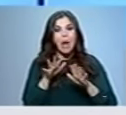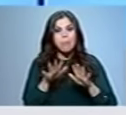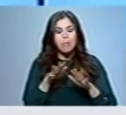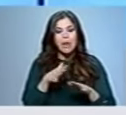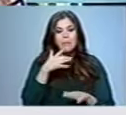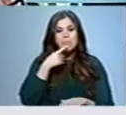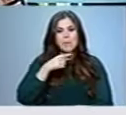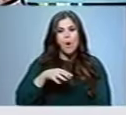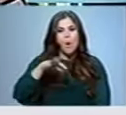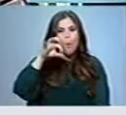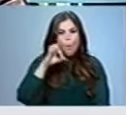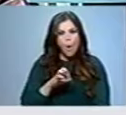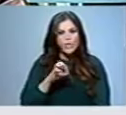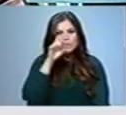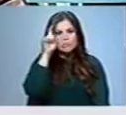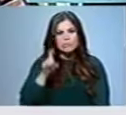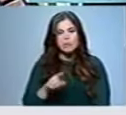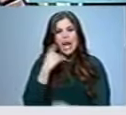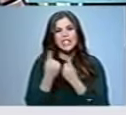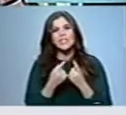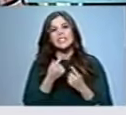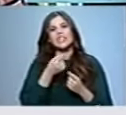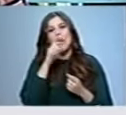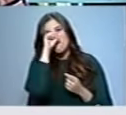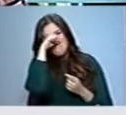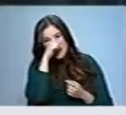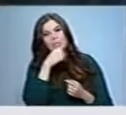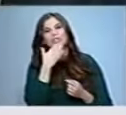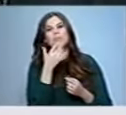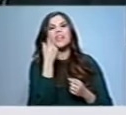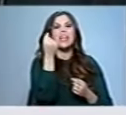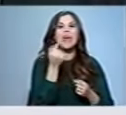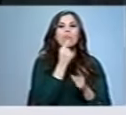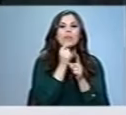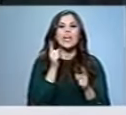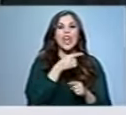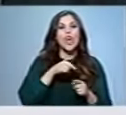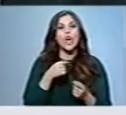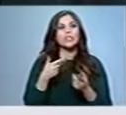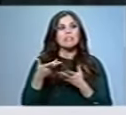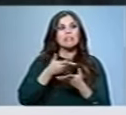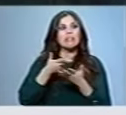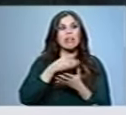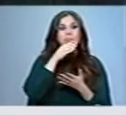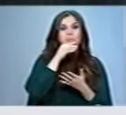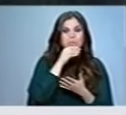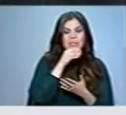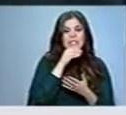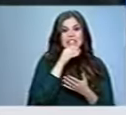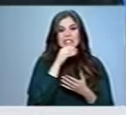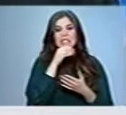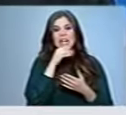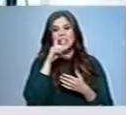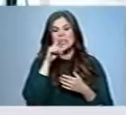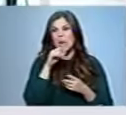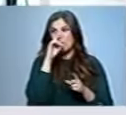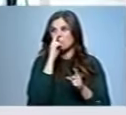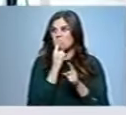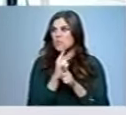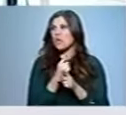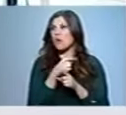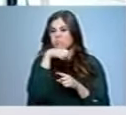primeiro dia, às vezes estavam bêbados a pedir dinheiro... E depois a cena é que, tipo, quando a pessoa está a lidar com a polícia, corrupta, bêbada,